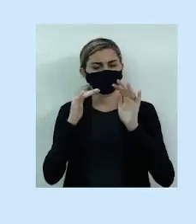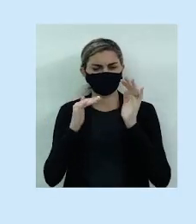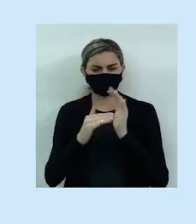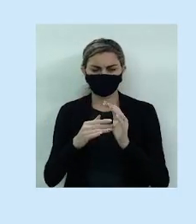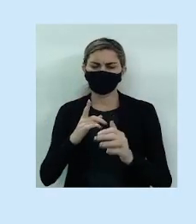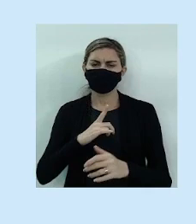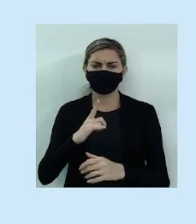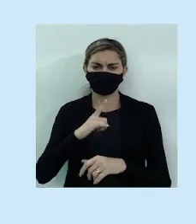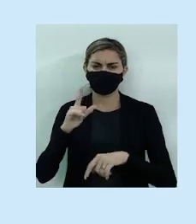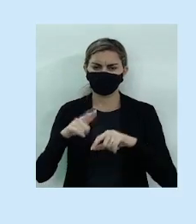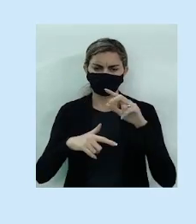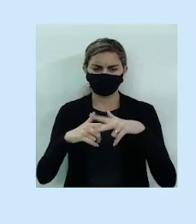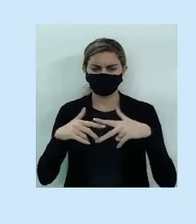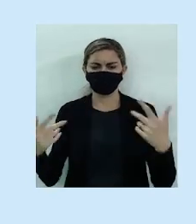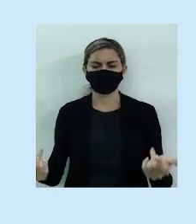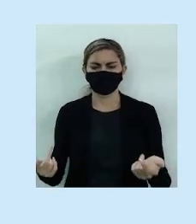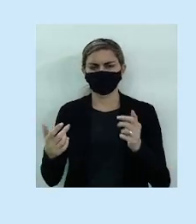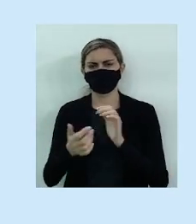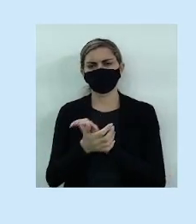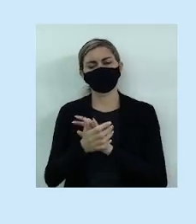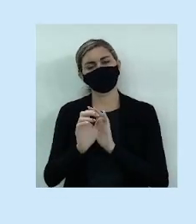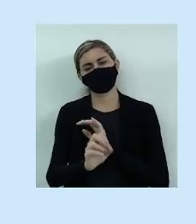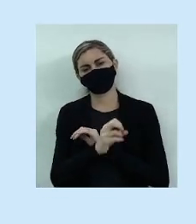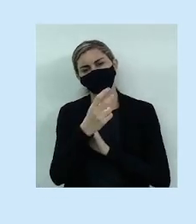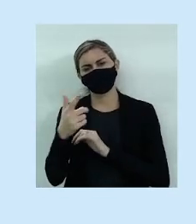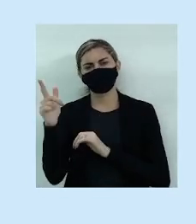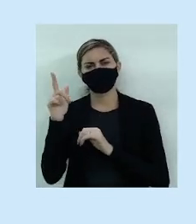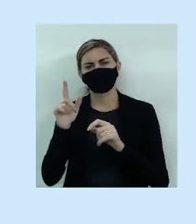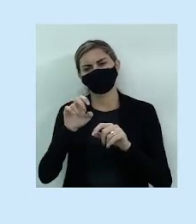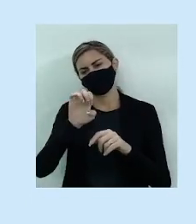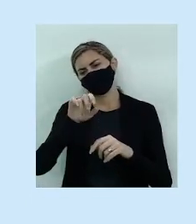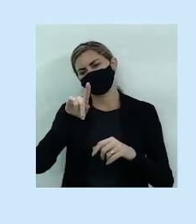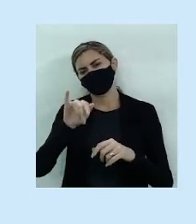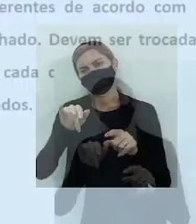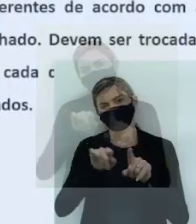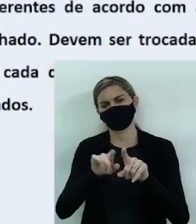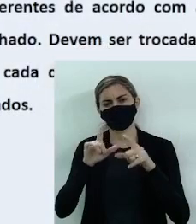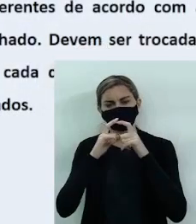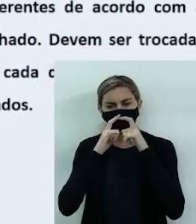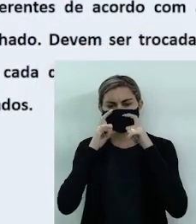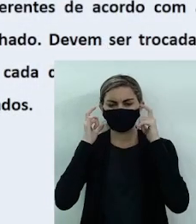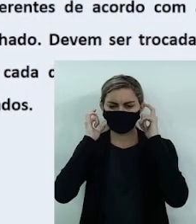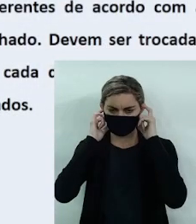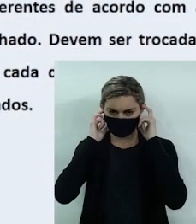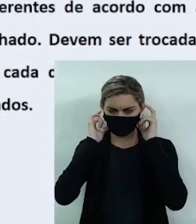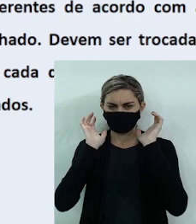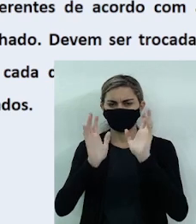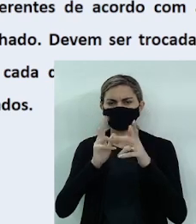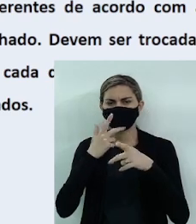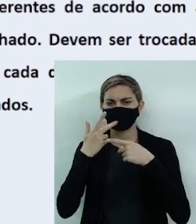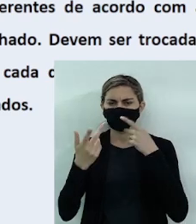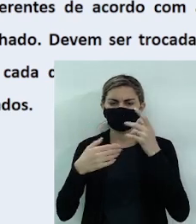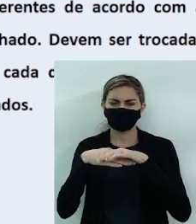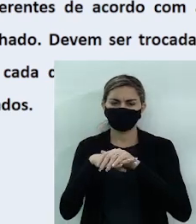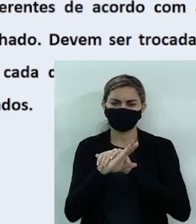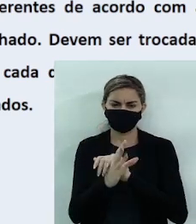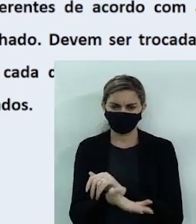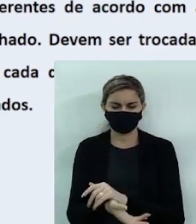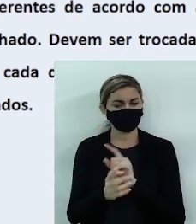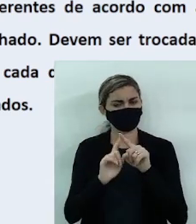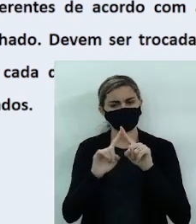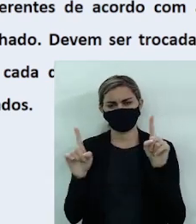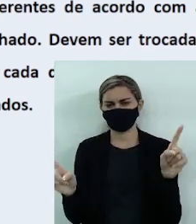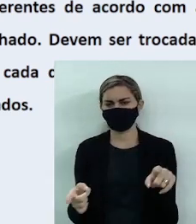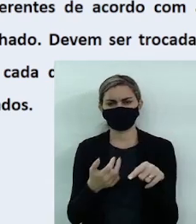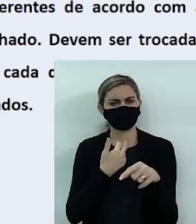tem naquele material informacional. Outro EPI também seriam as máscaras, né? Como a gente já falou, estamos acostumados, mas a